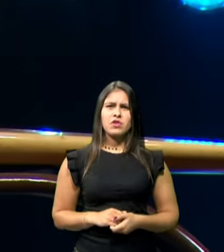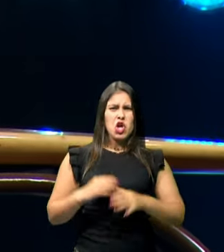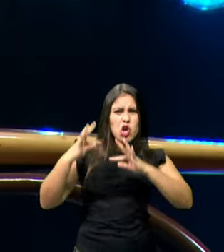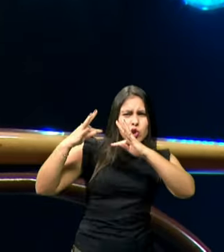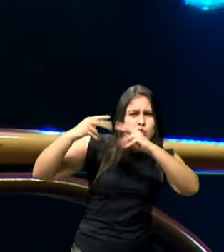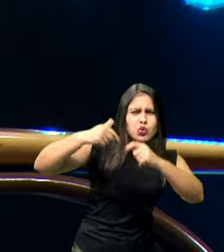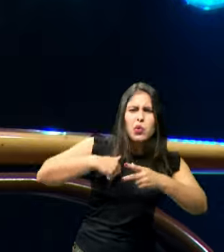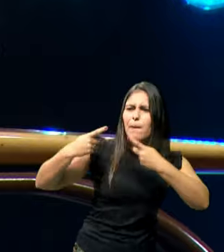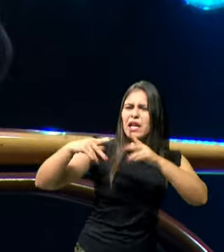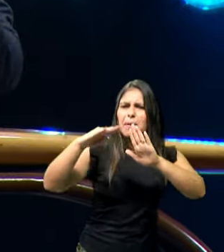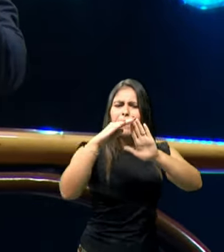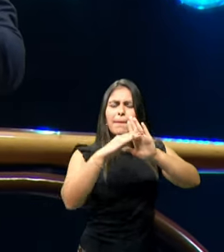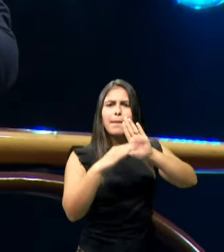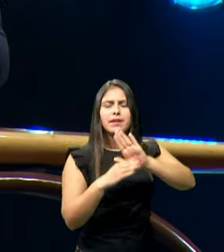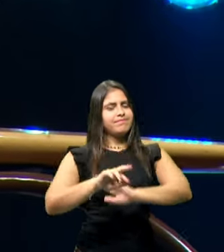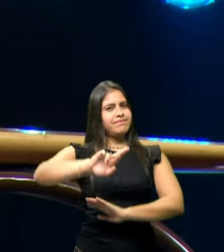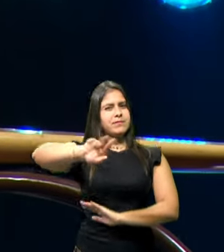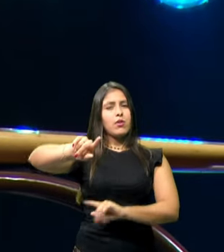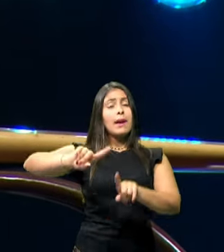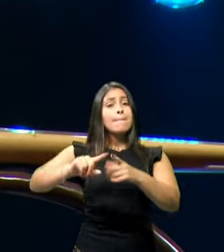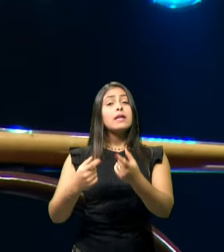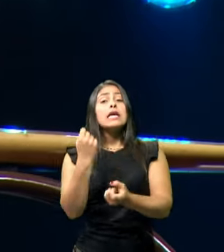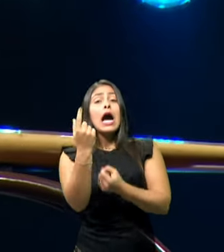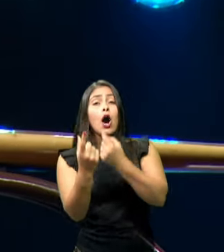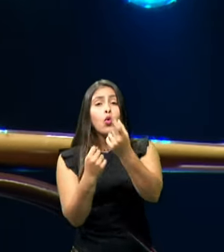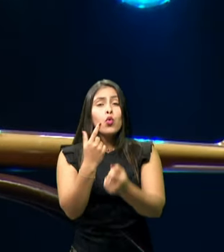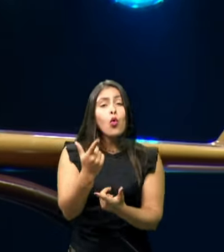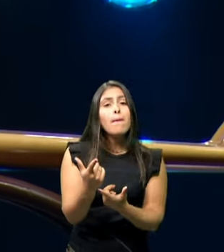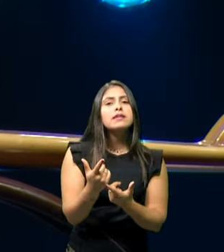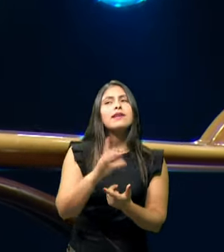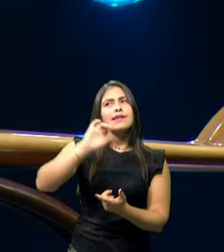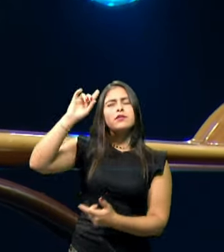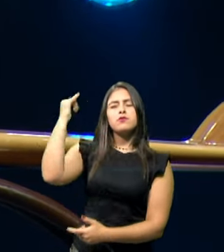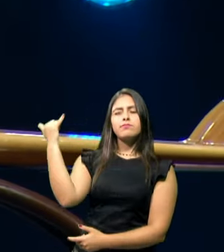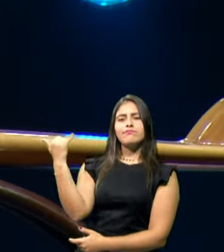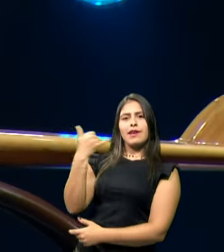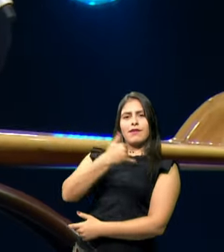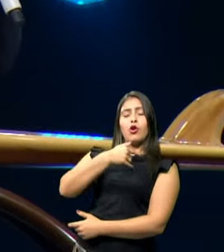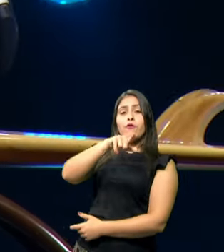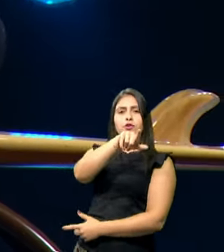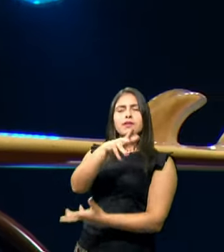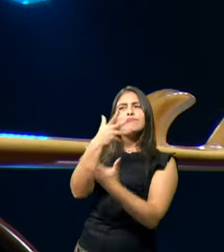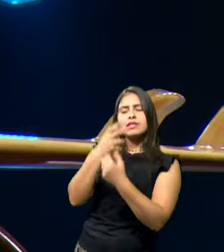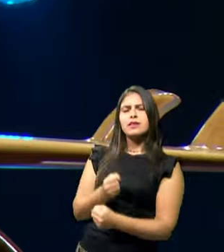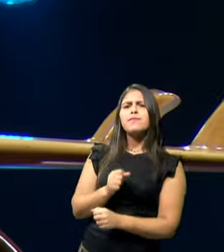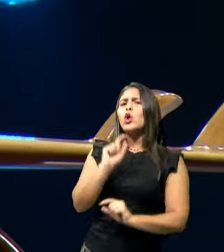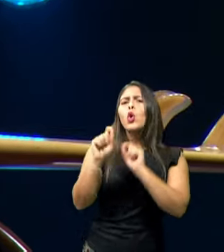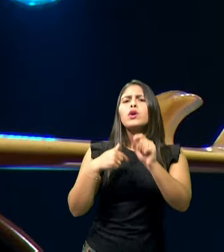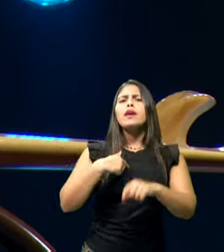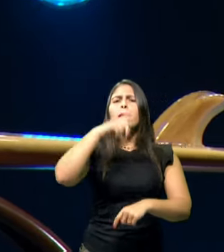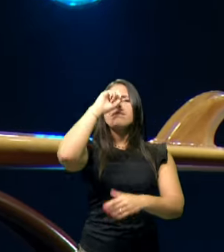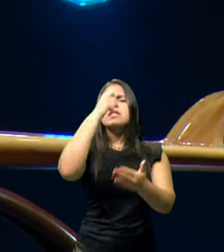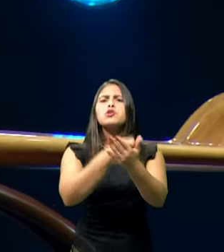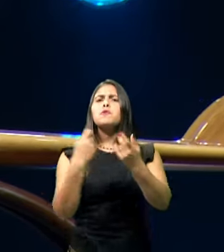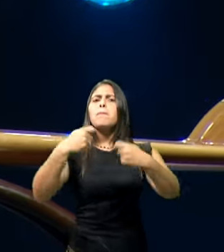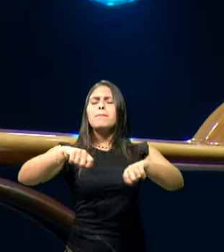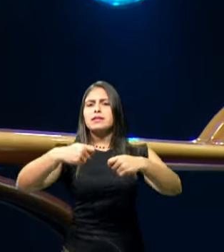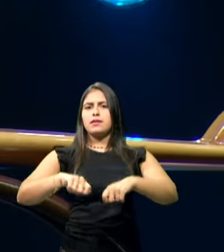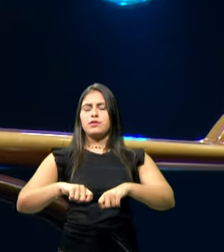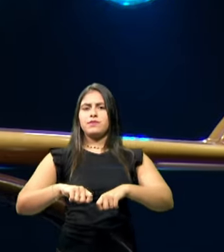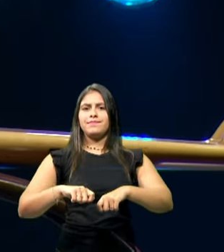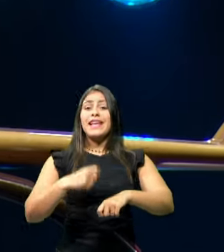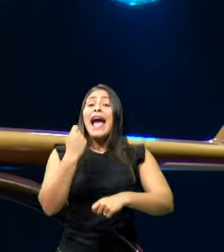que tudo que eu vou falar não tem essa pretensão, mas aquilo que Deus colocou no meu coração. O que é que você precisa decidir? Alguma coisa